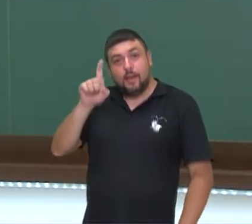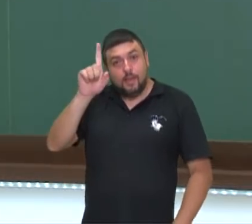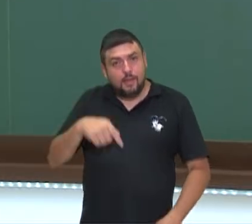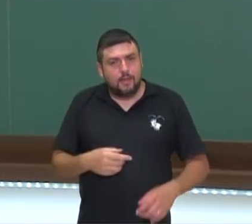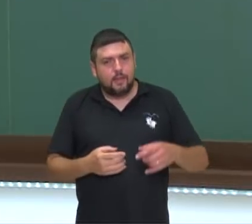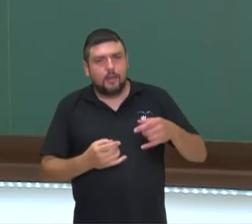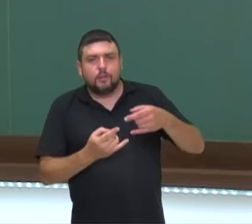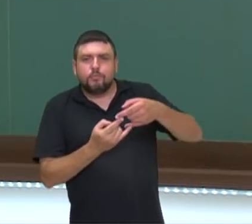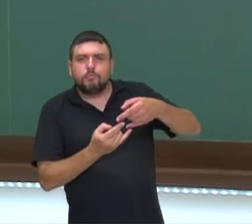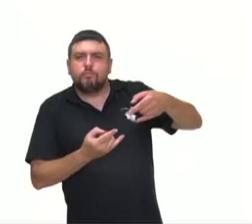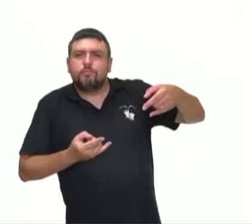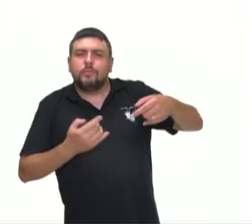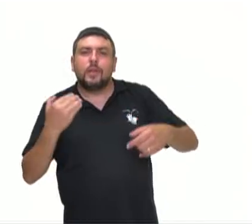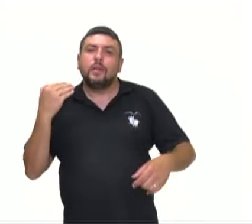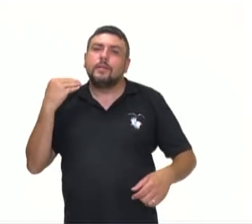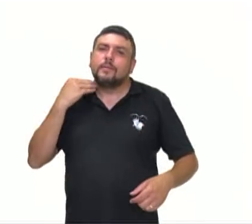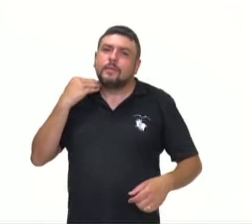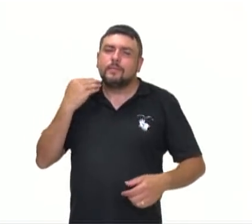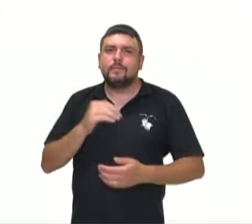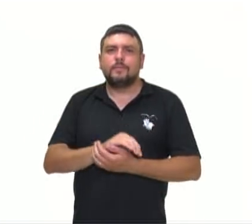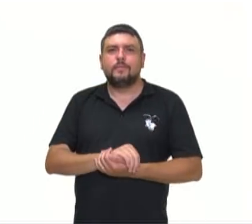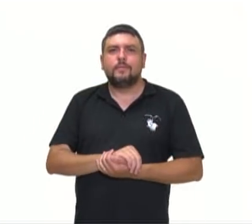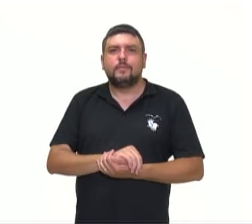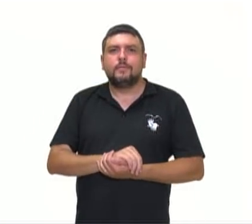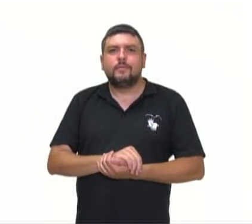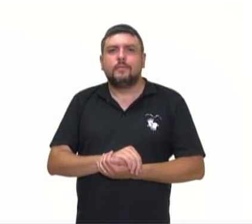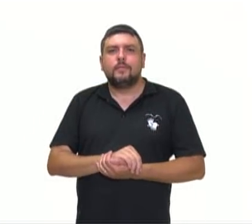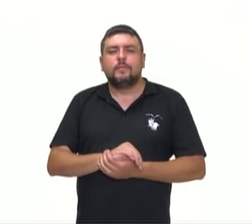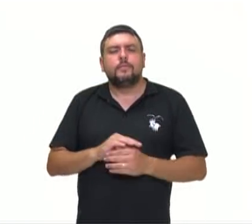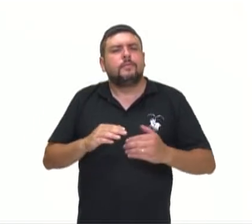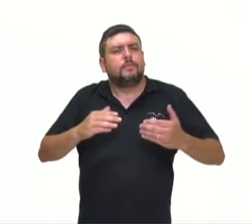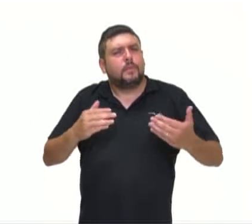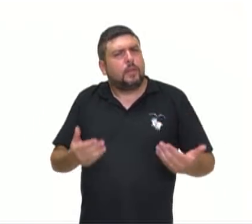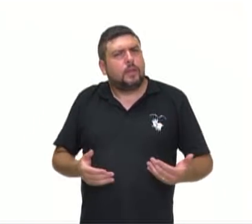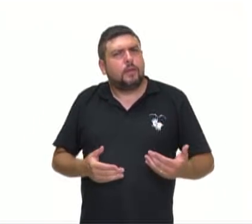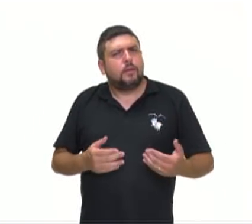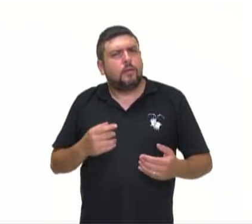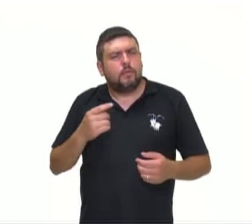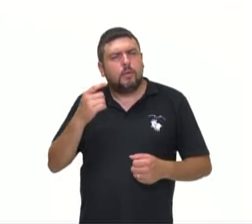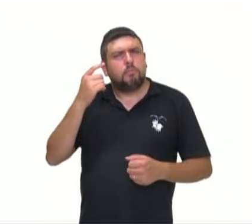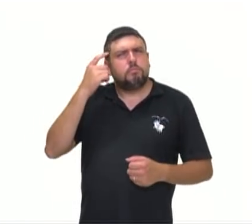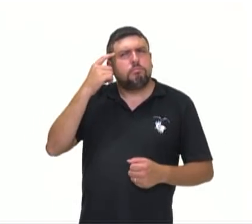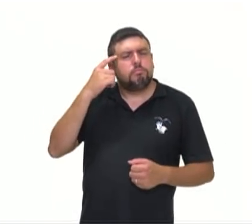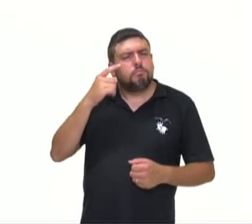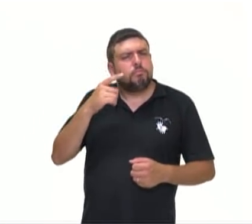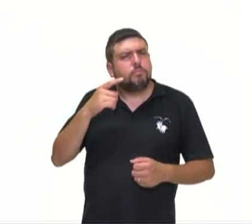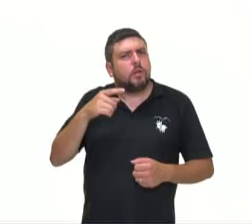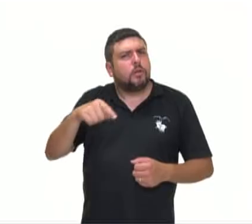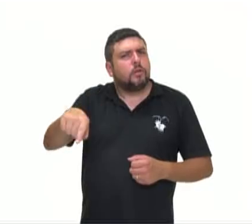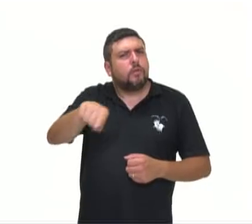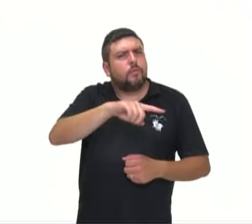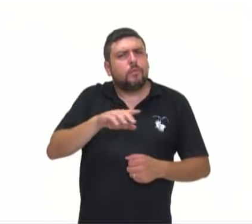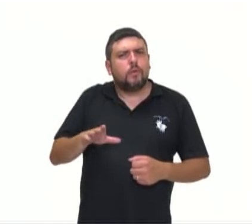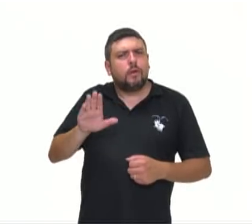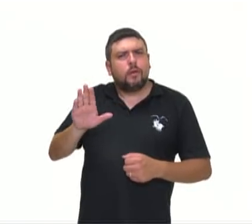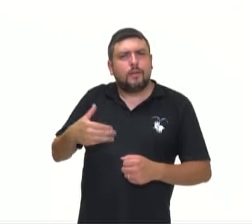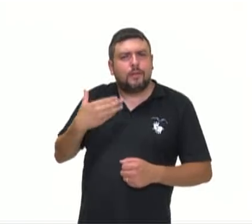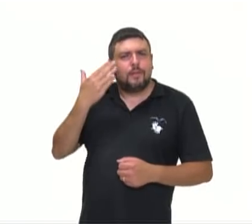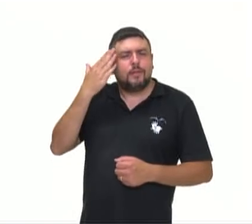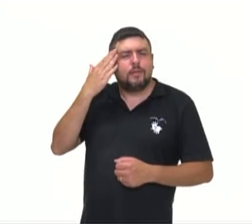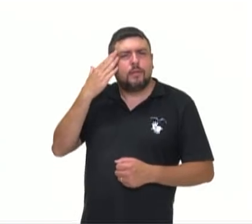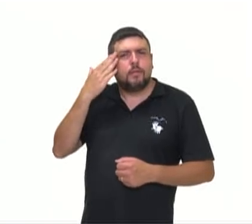extrato. Como que será que então, pensando nas situações que a gente já conversou, como que eu